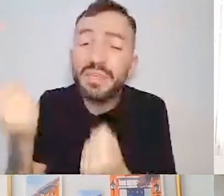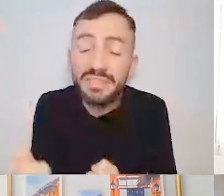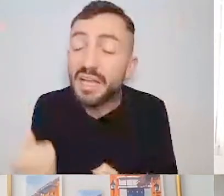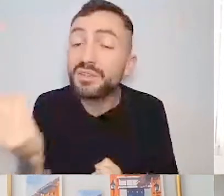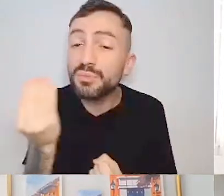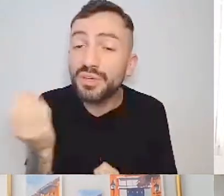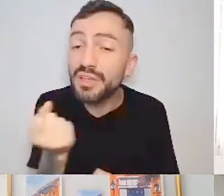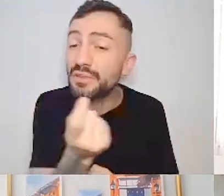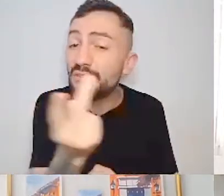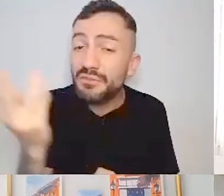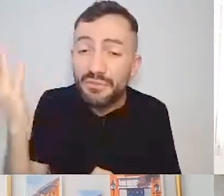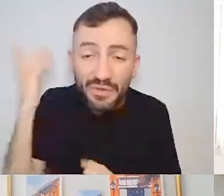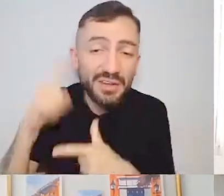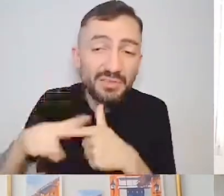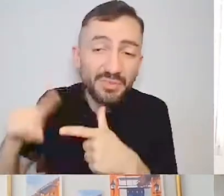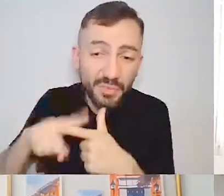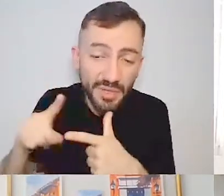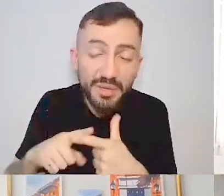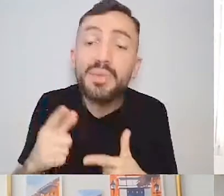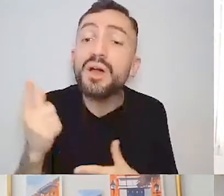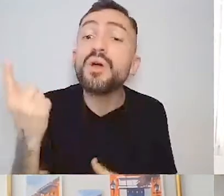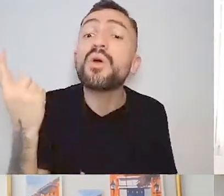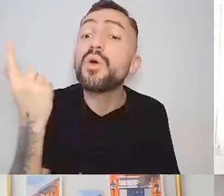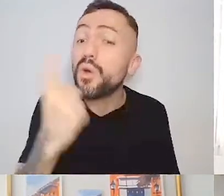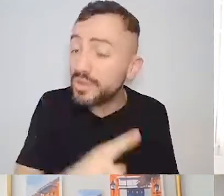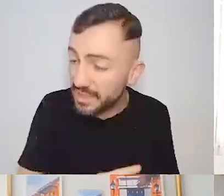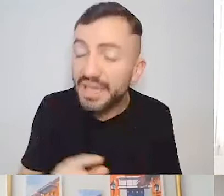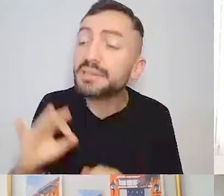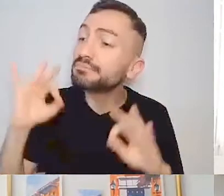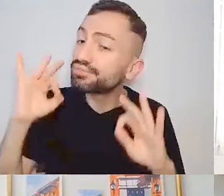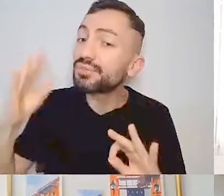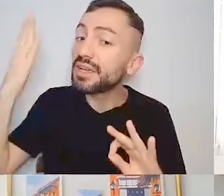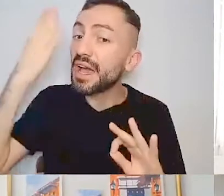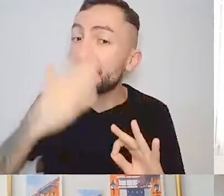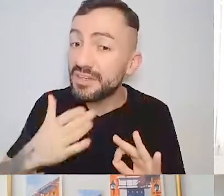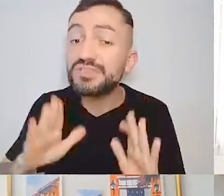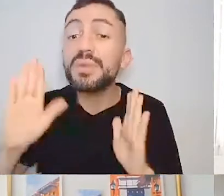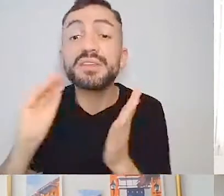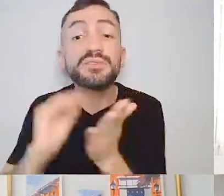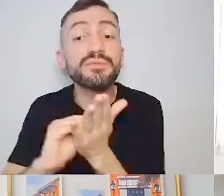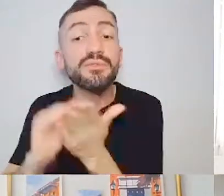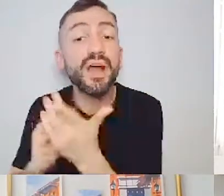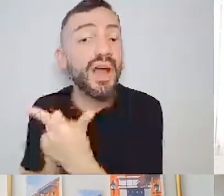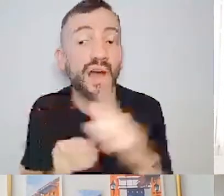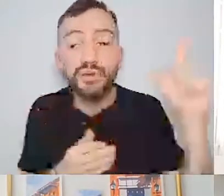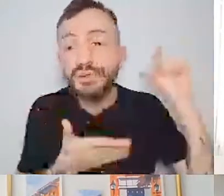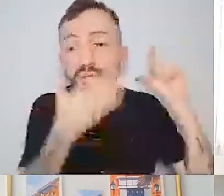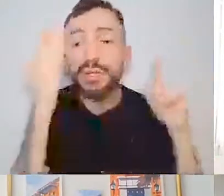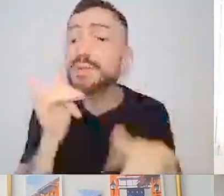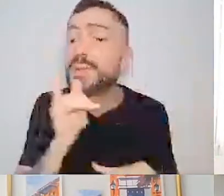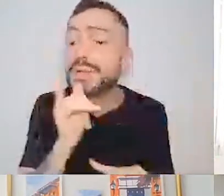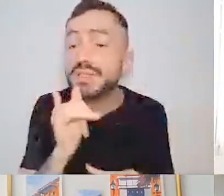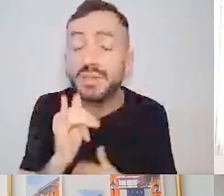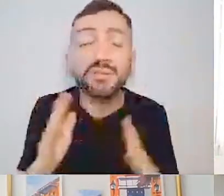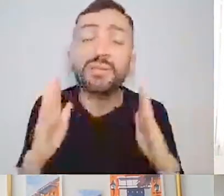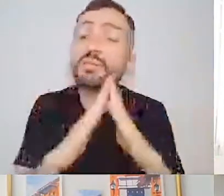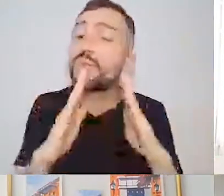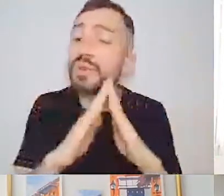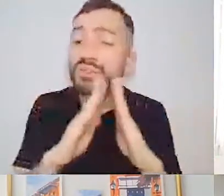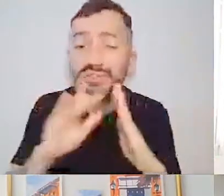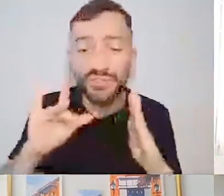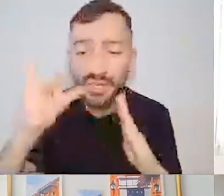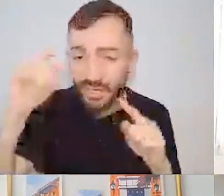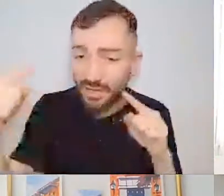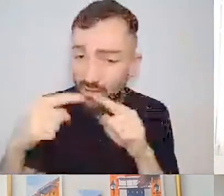conseguimos garantir algum direito, ainda restam tantos outros a serem garantidos, como o acesso a políticas públicas de moradia,